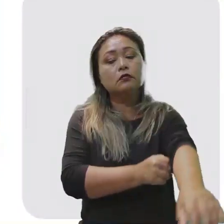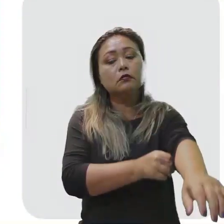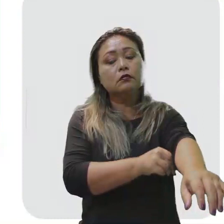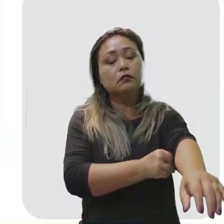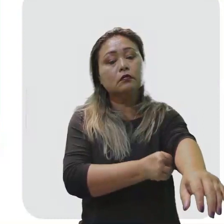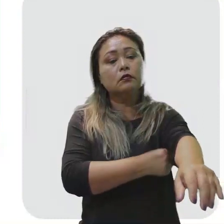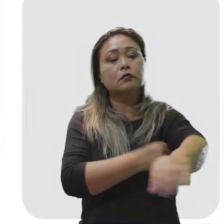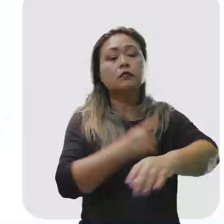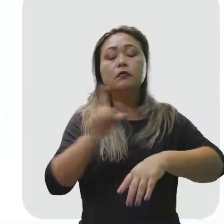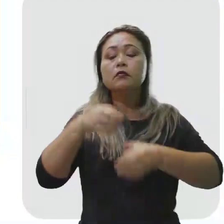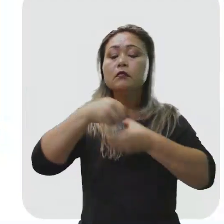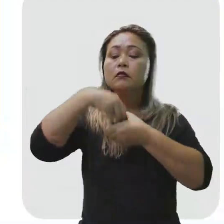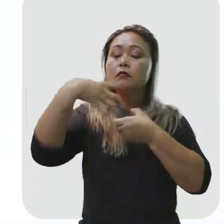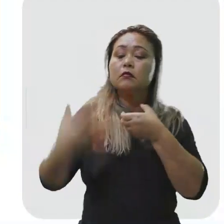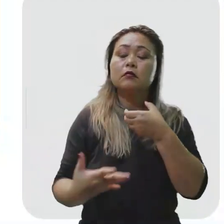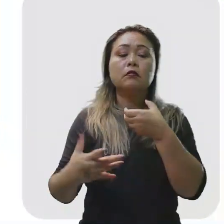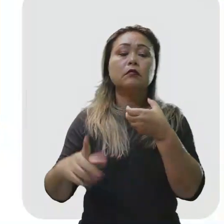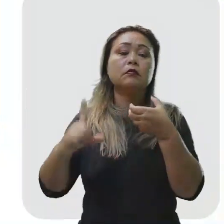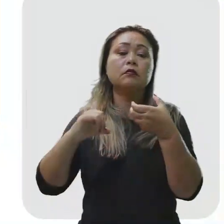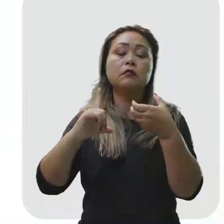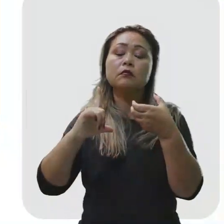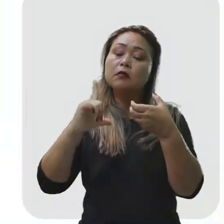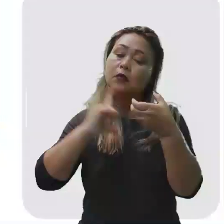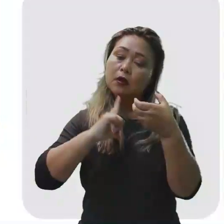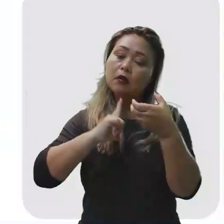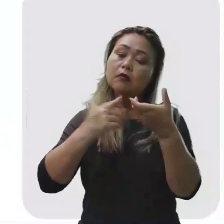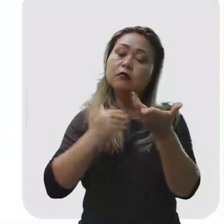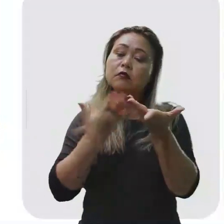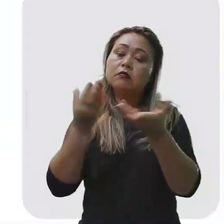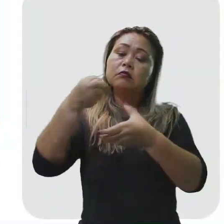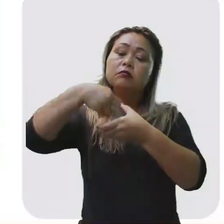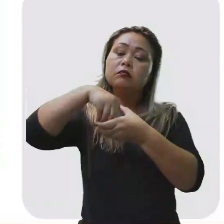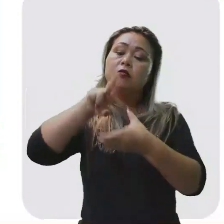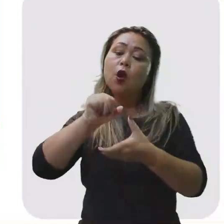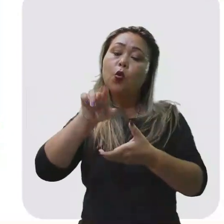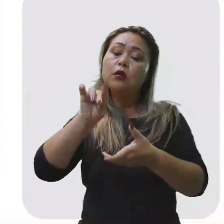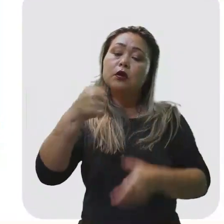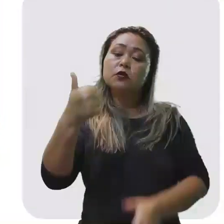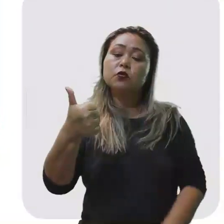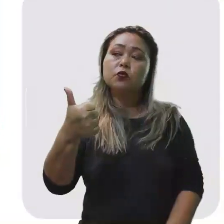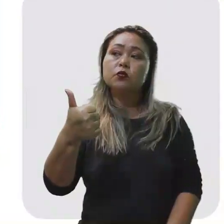aí dos conteúdos que nós iremos abordar na unidade 1.